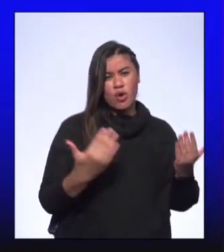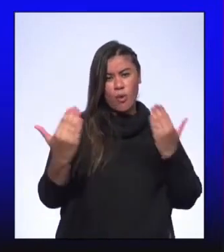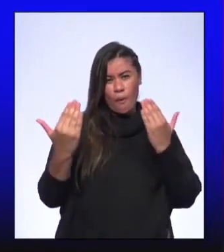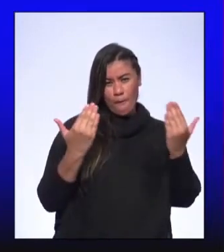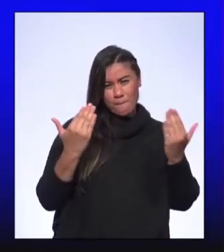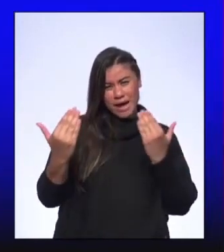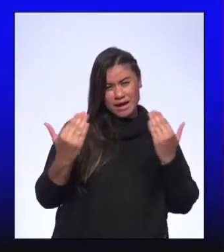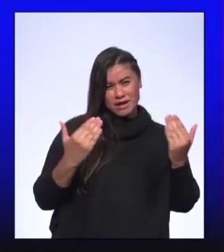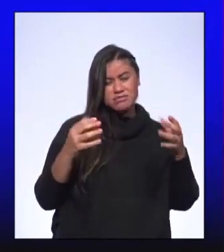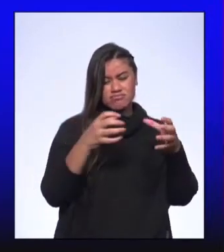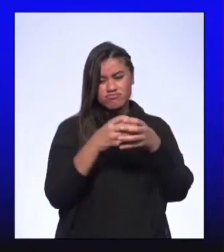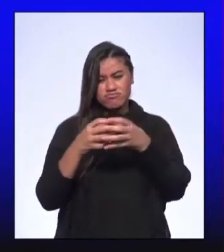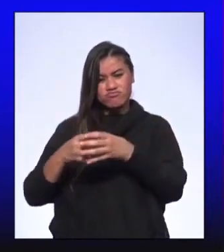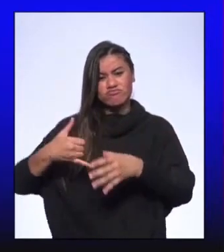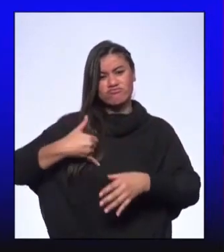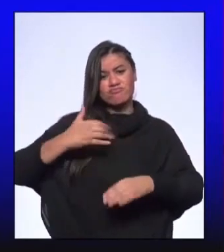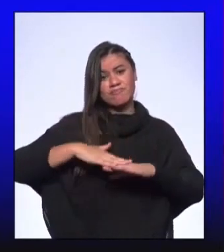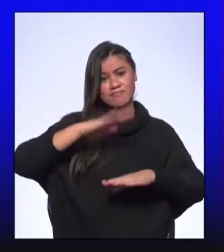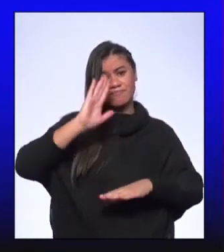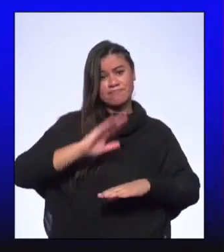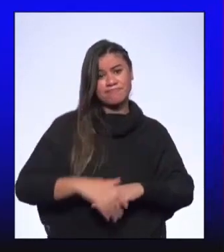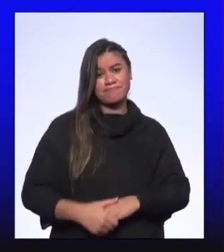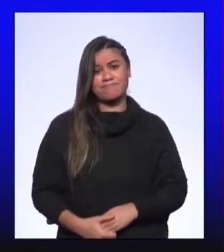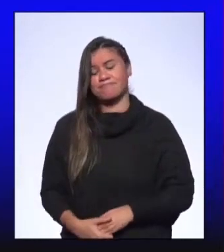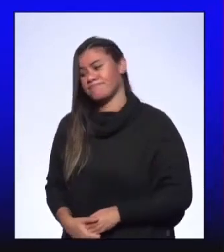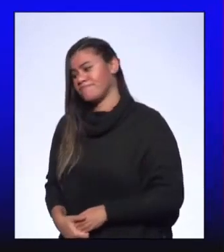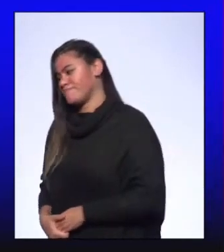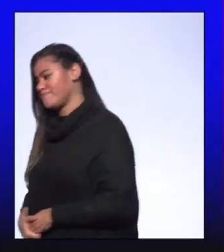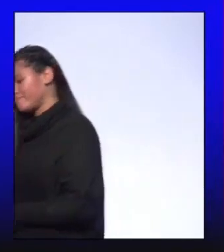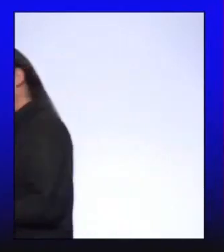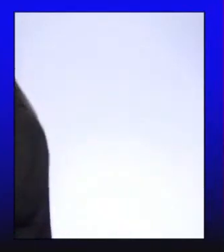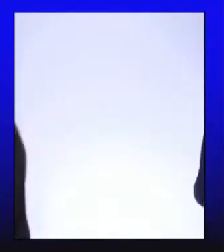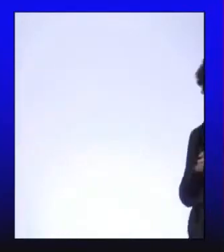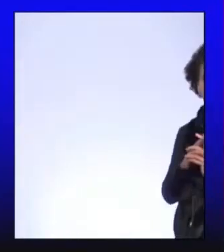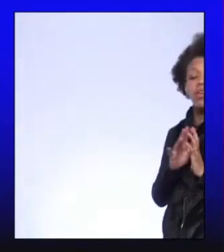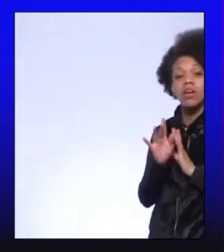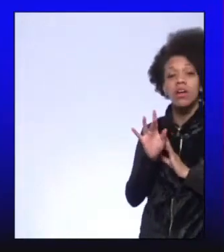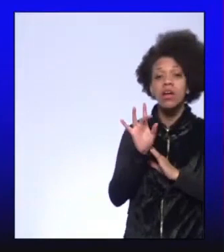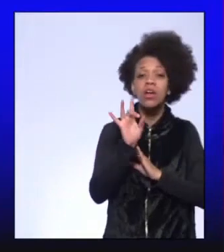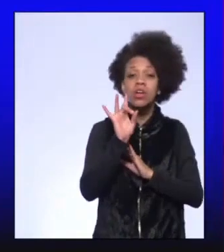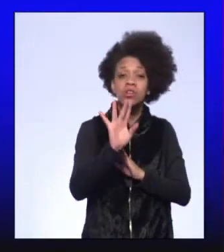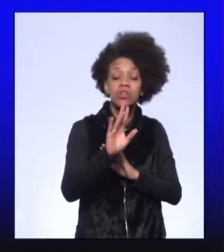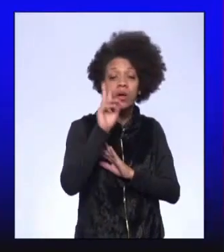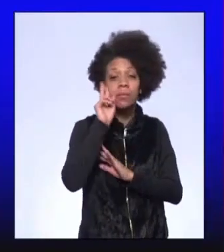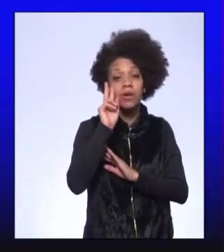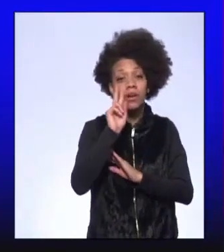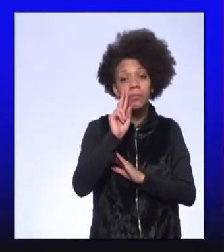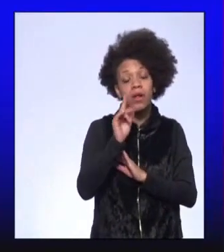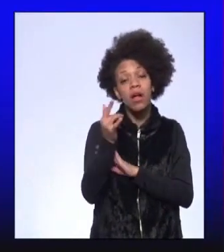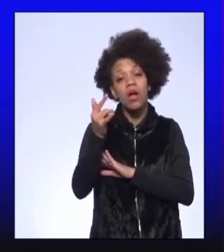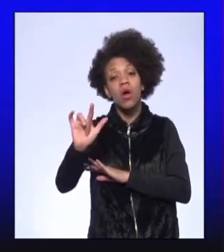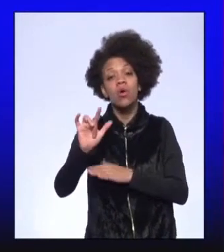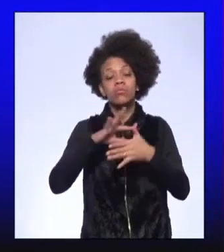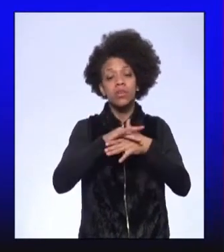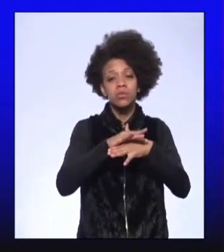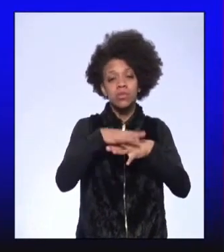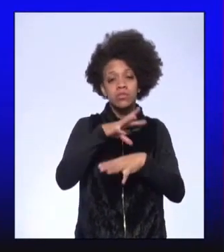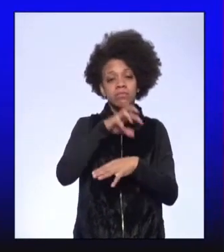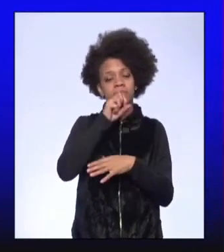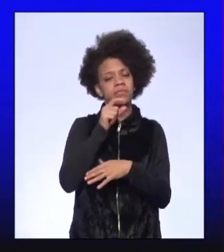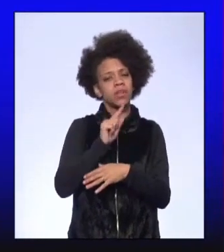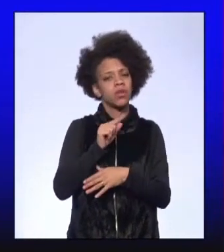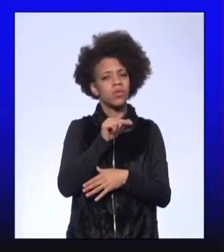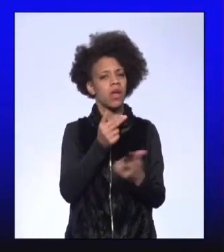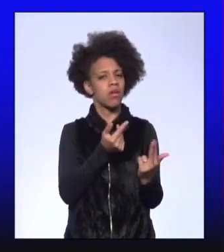com os demais grupos etários. Só para lembrá-los, outras infecções respiratórias não são assim.